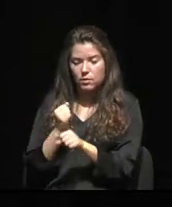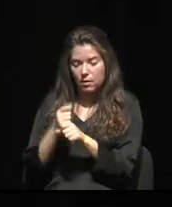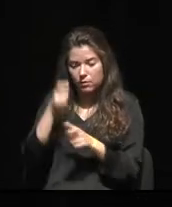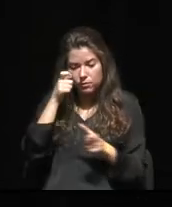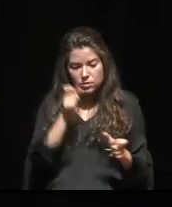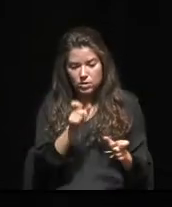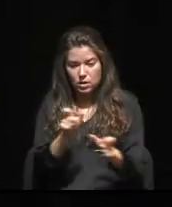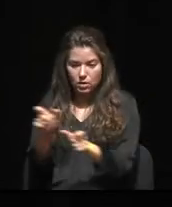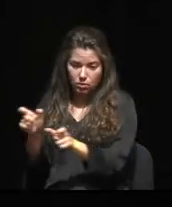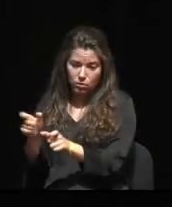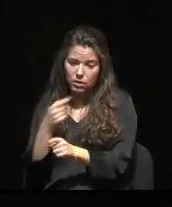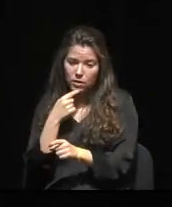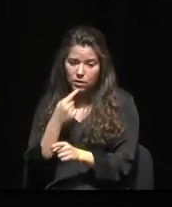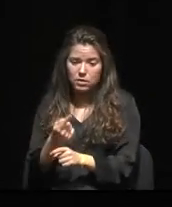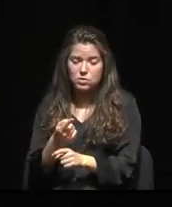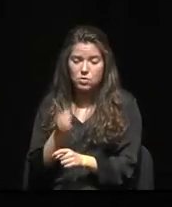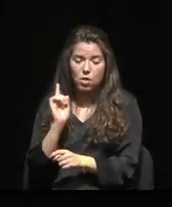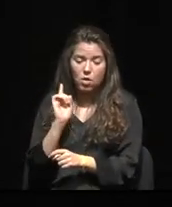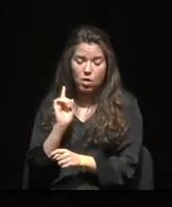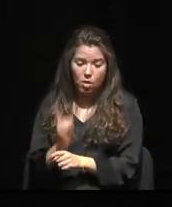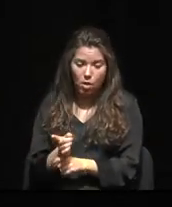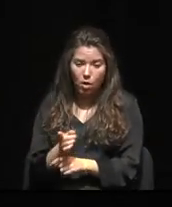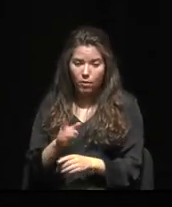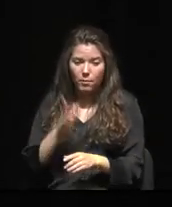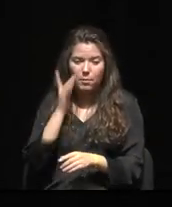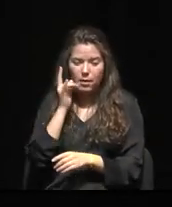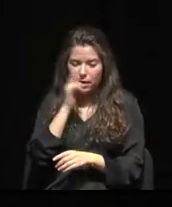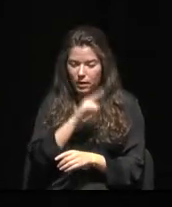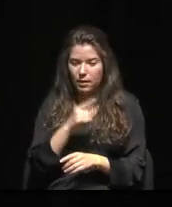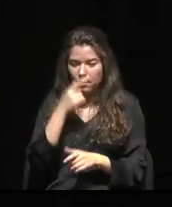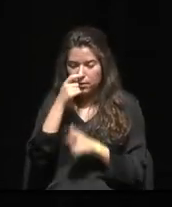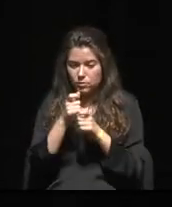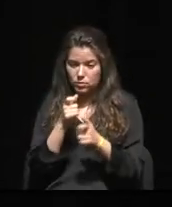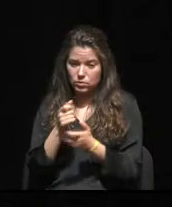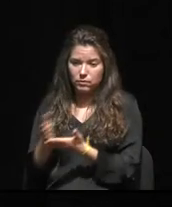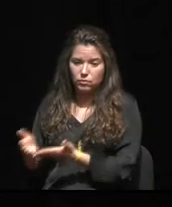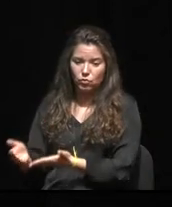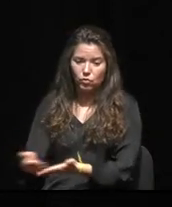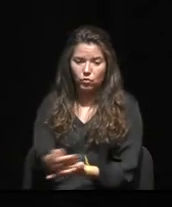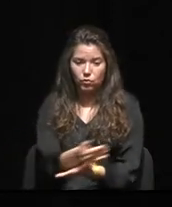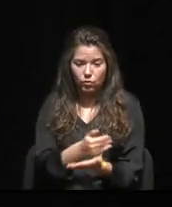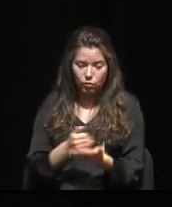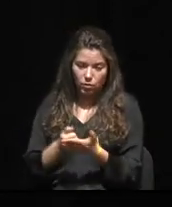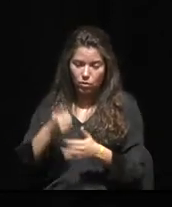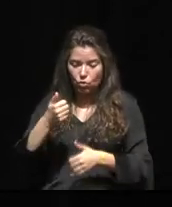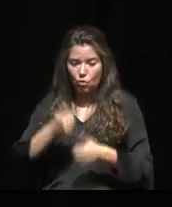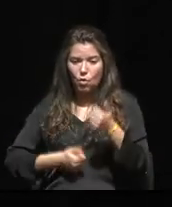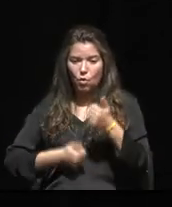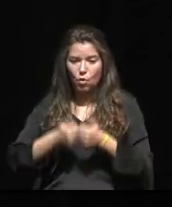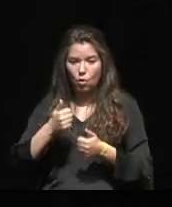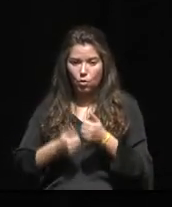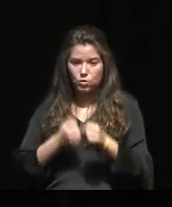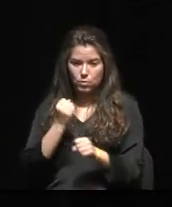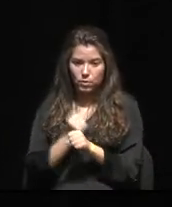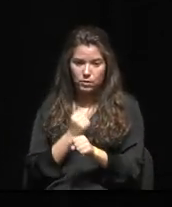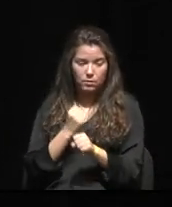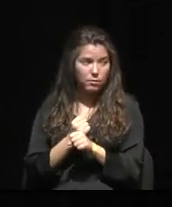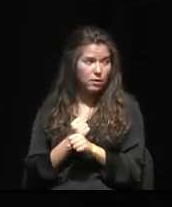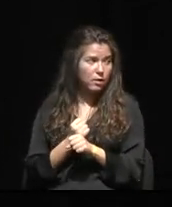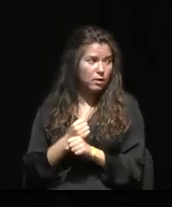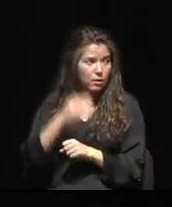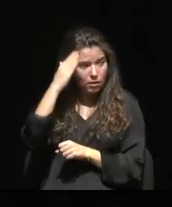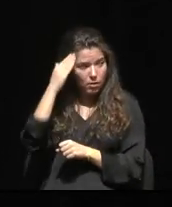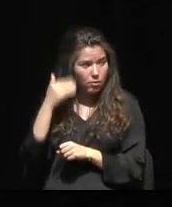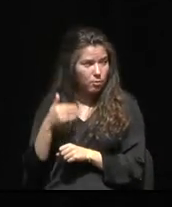refere que o mesmo tem aplicação nomeadamente aos trabalhadores recrutados na sequência de procedimento concursal para ocupação de posto de trabalho